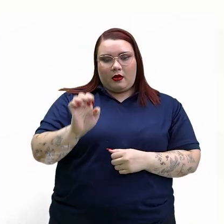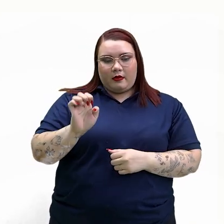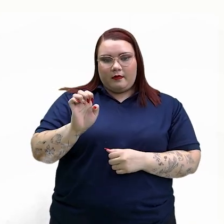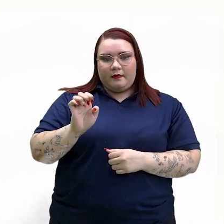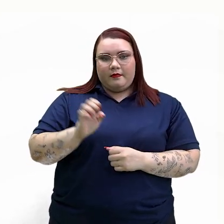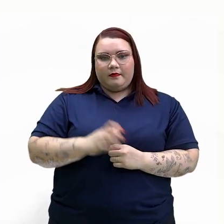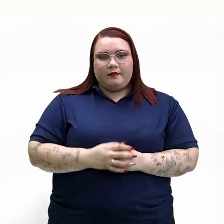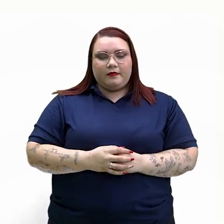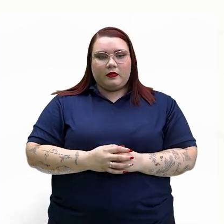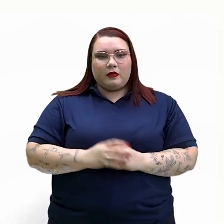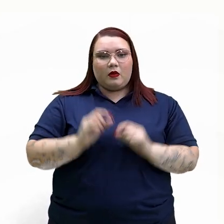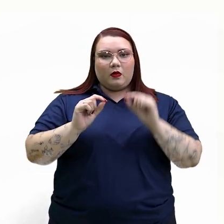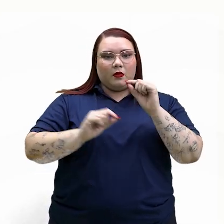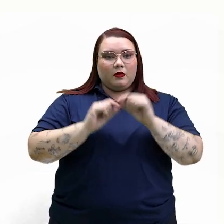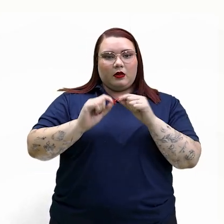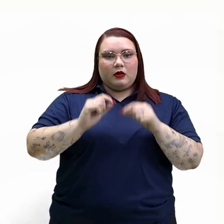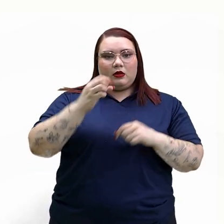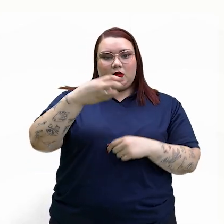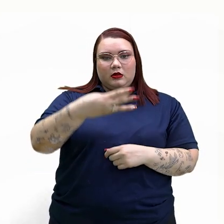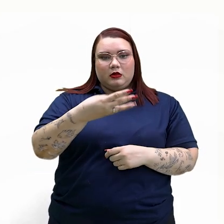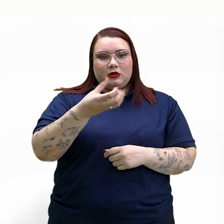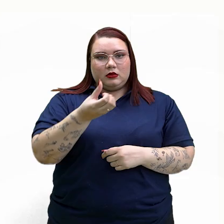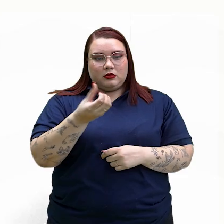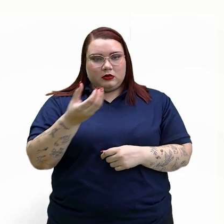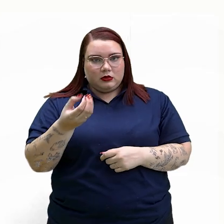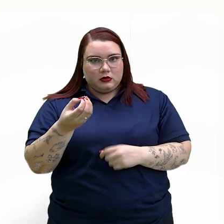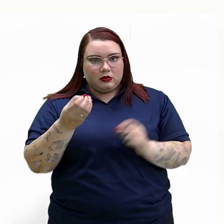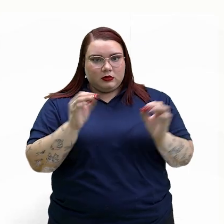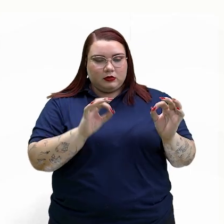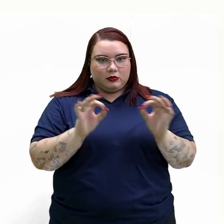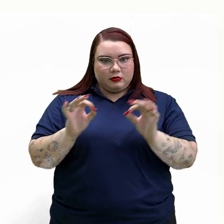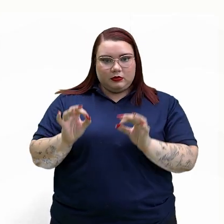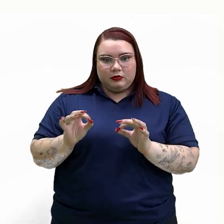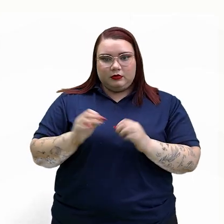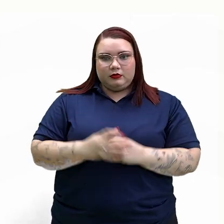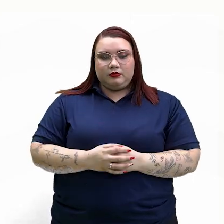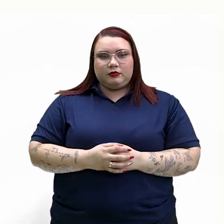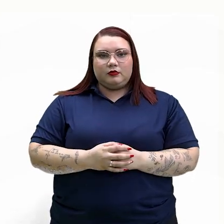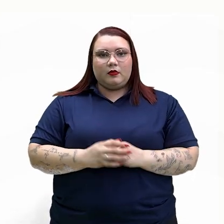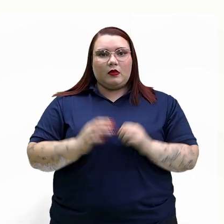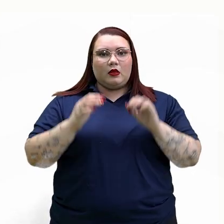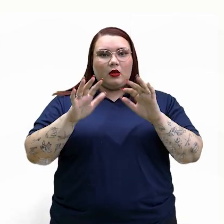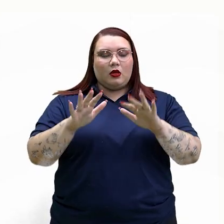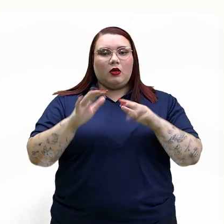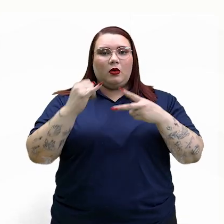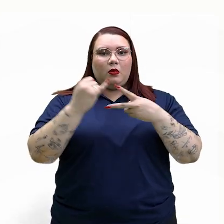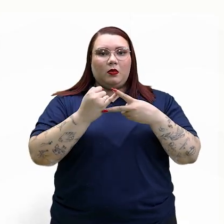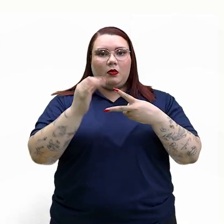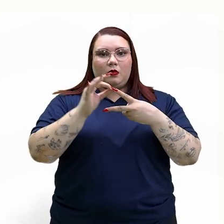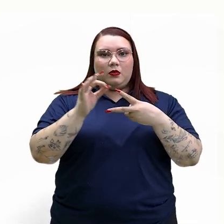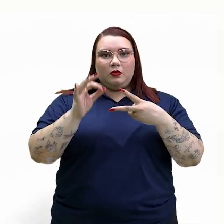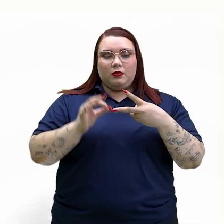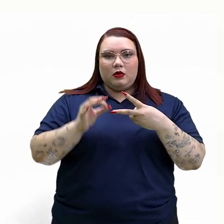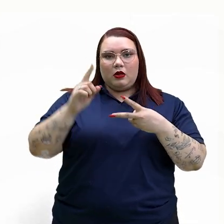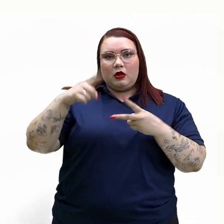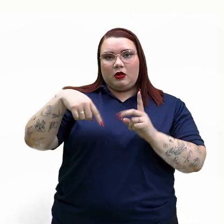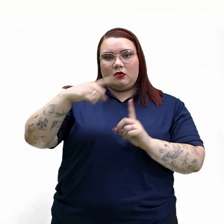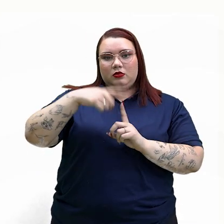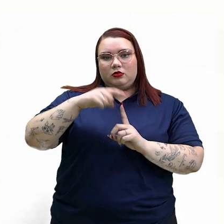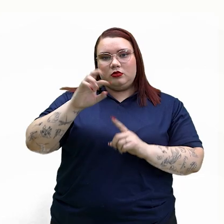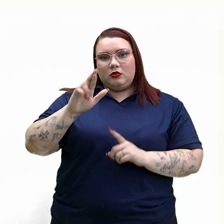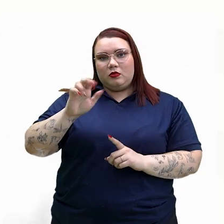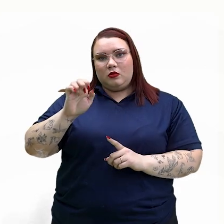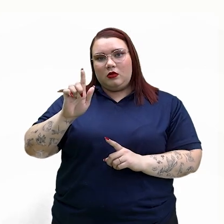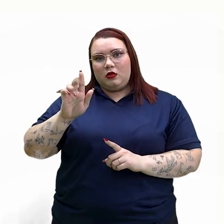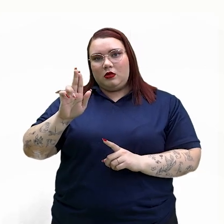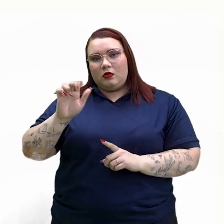É 360, correto? Quando o polígono é regular,